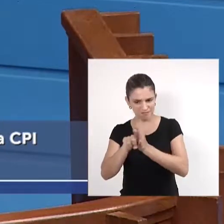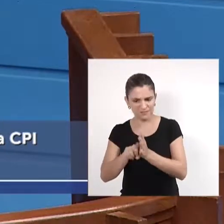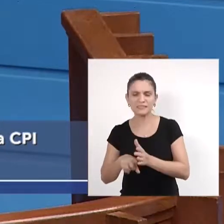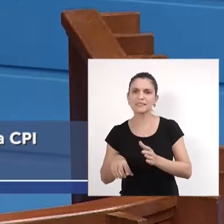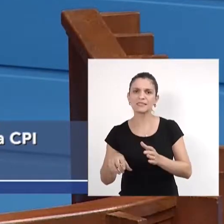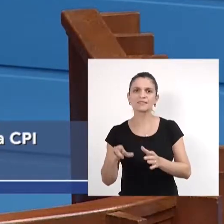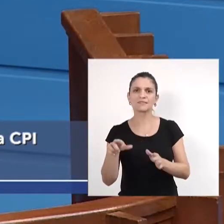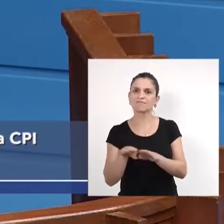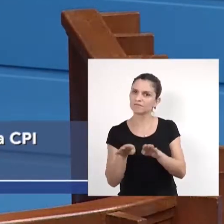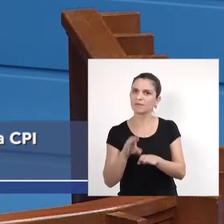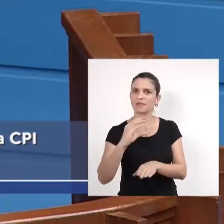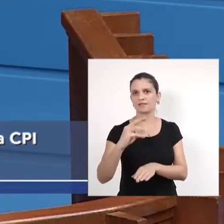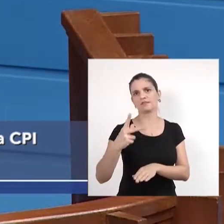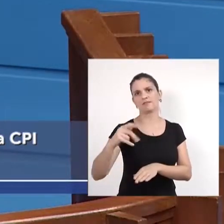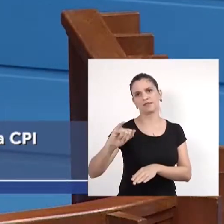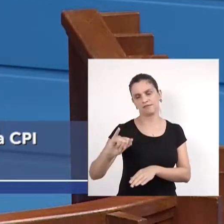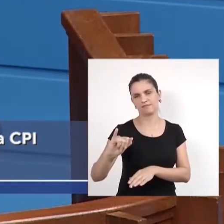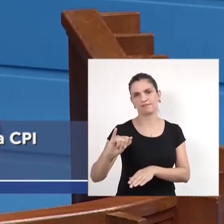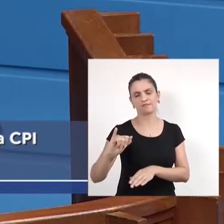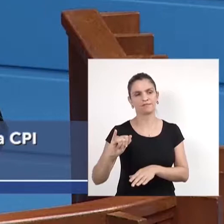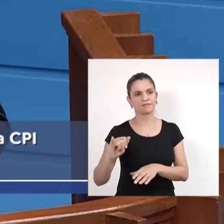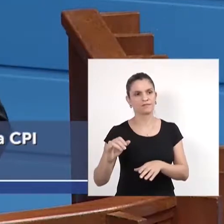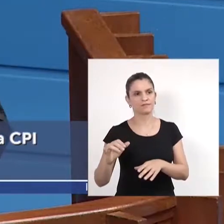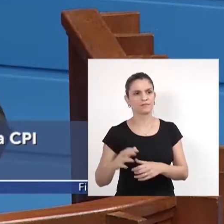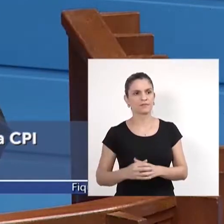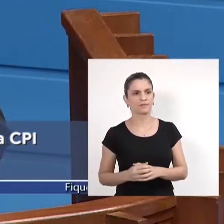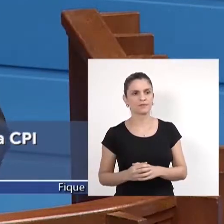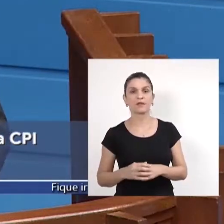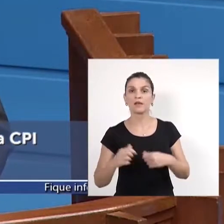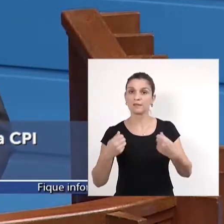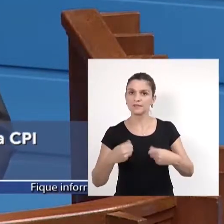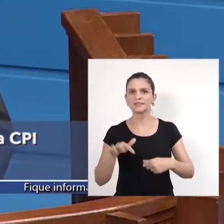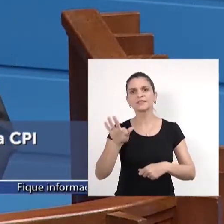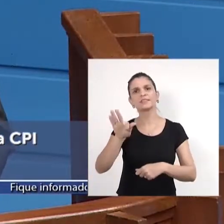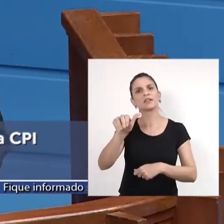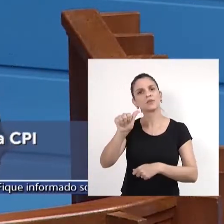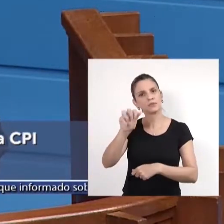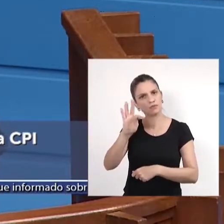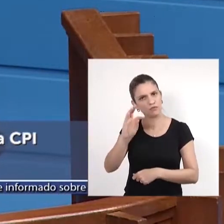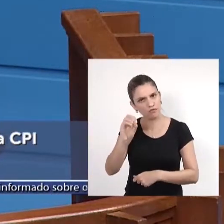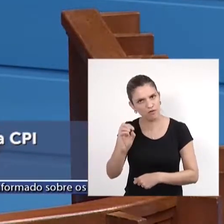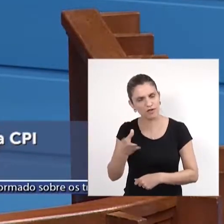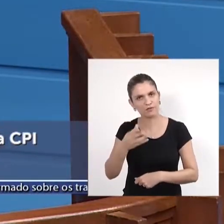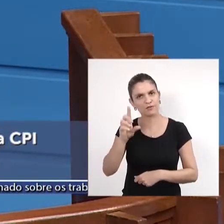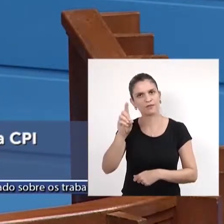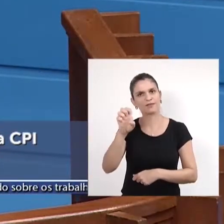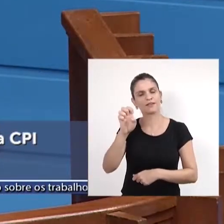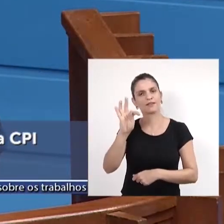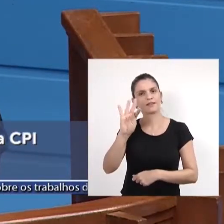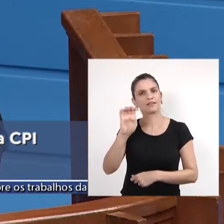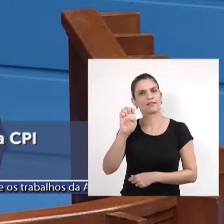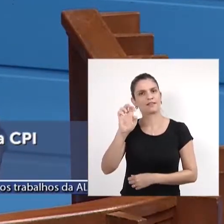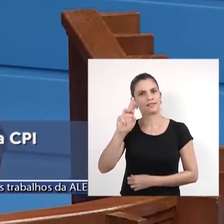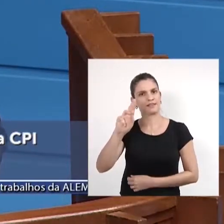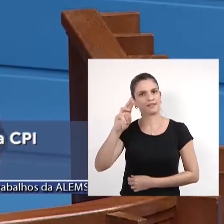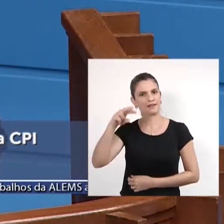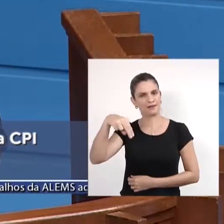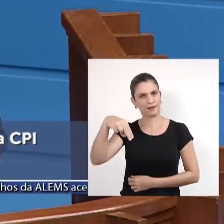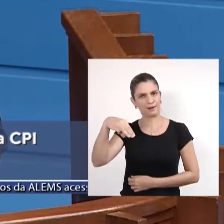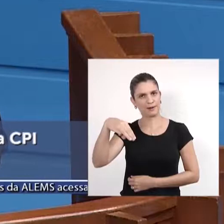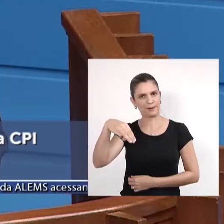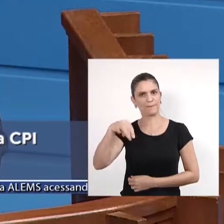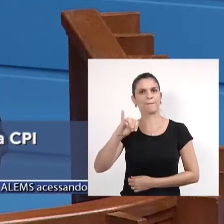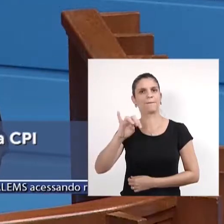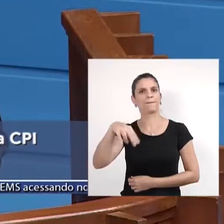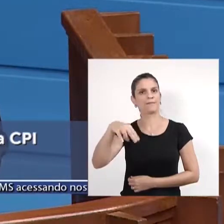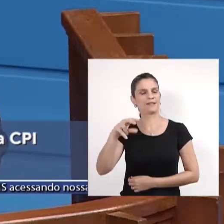Então, é evidente que tem que ter o fato determinado. E era isso que a gente conversava, né? Com pouco conhecimento